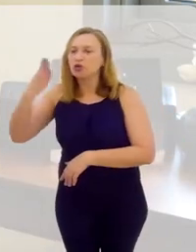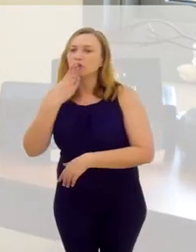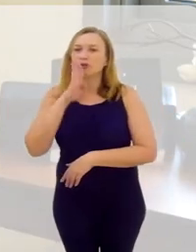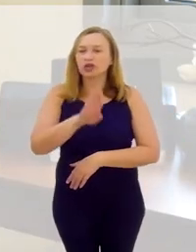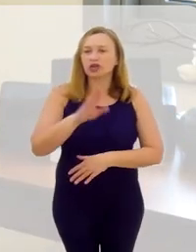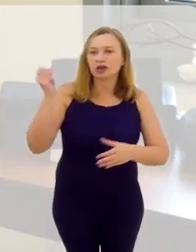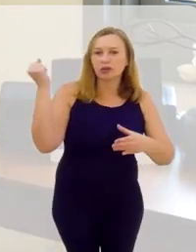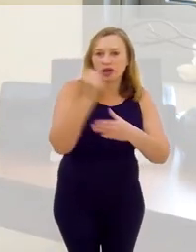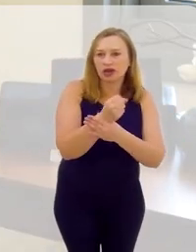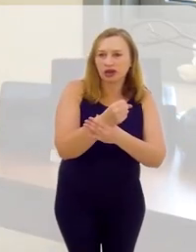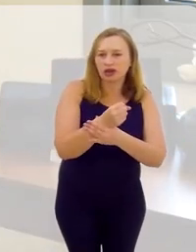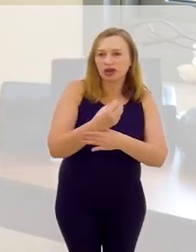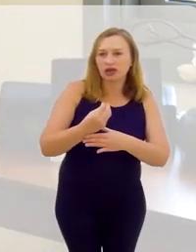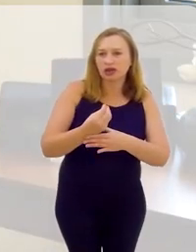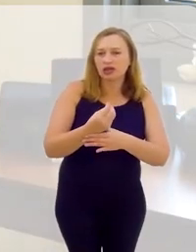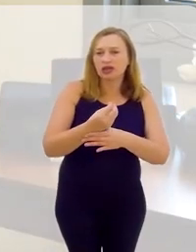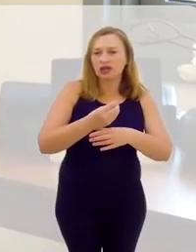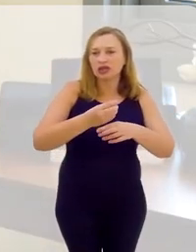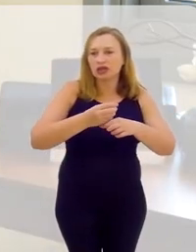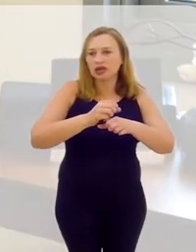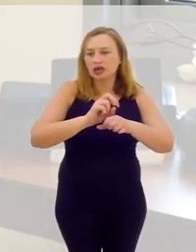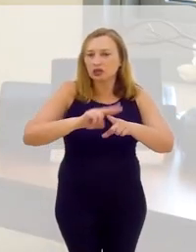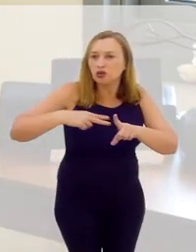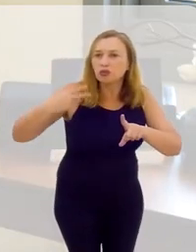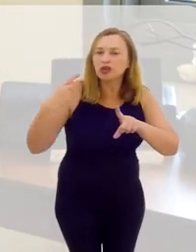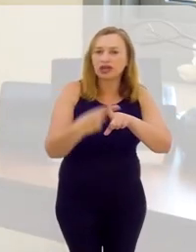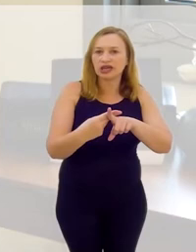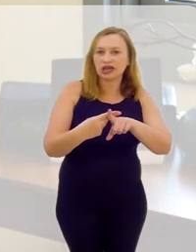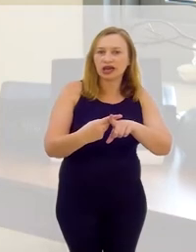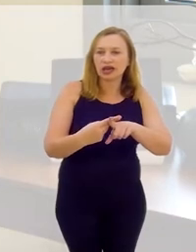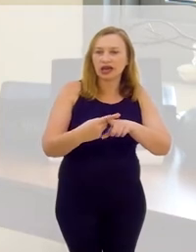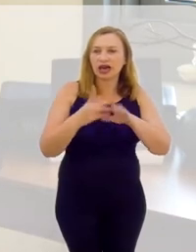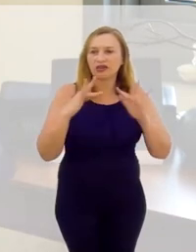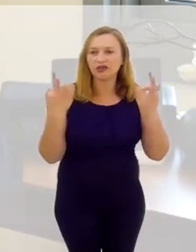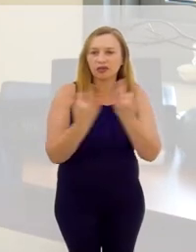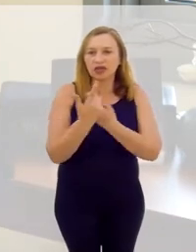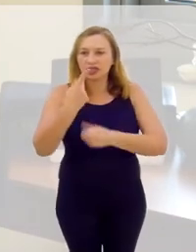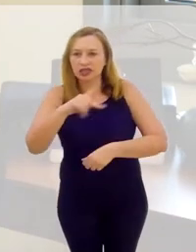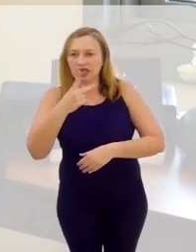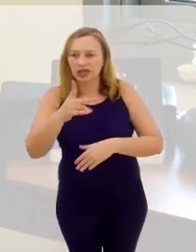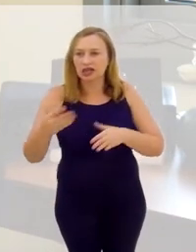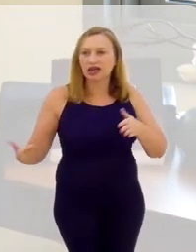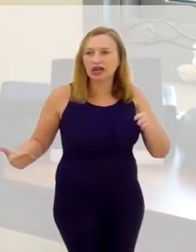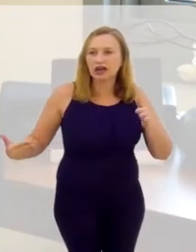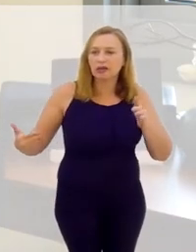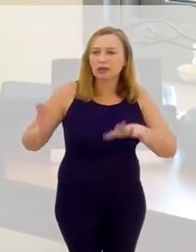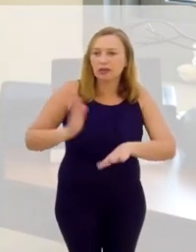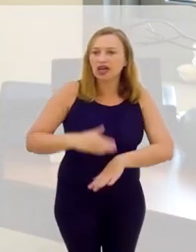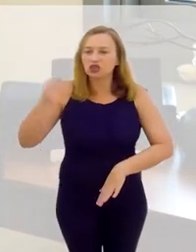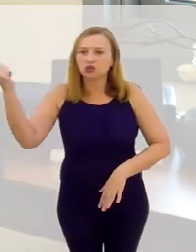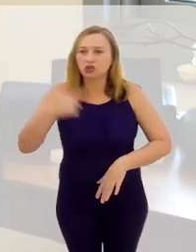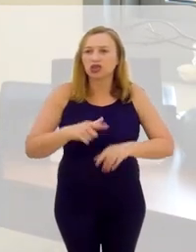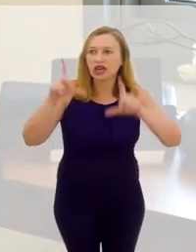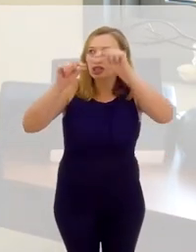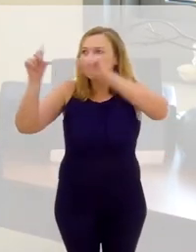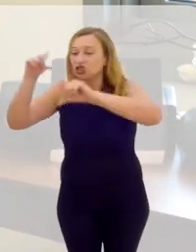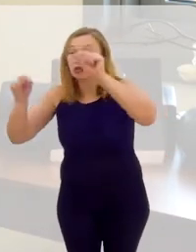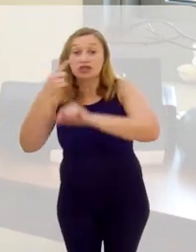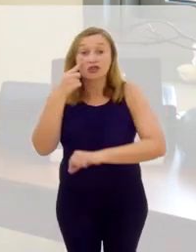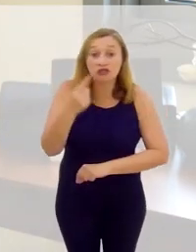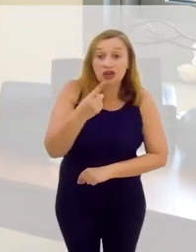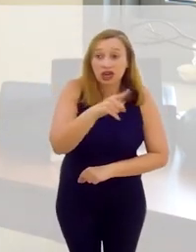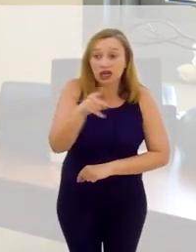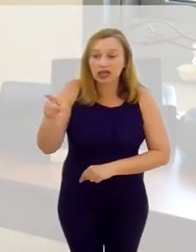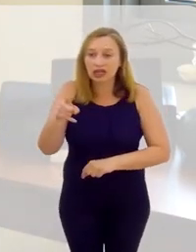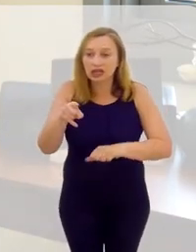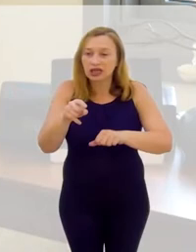O Senhor fez a promessa a Abraão, né, que a posteridade dele seria tão numerosa quanto a areia da praia e As as estrelas do estrelas. céu. Então,